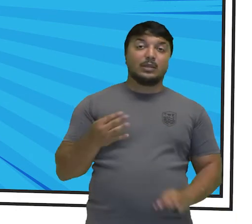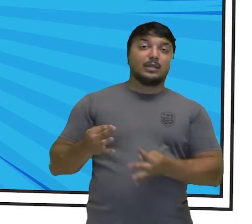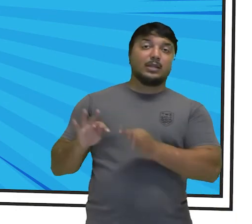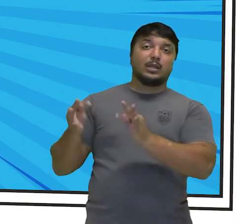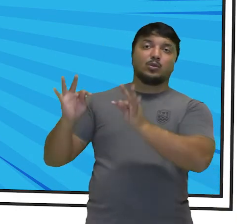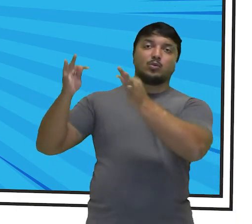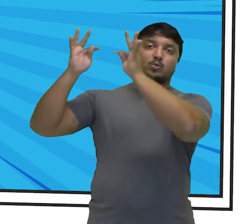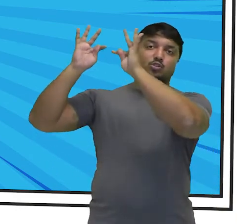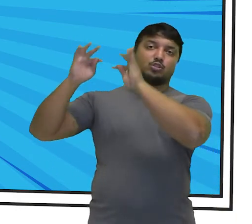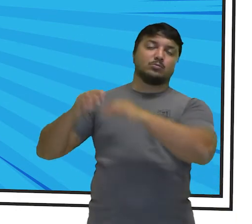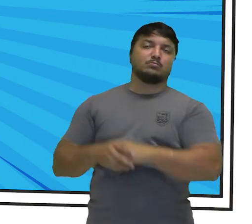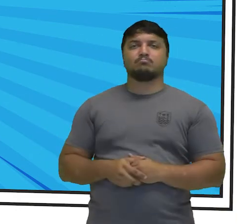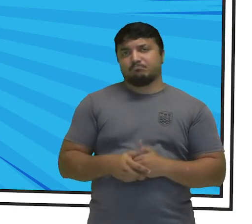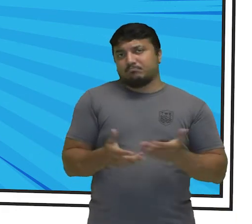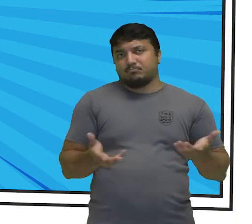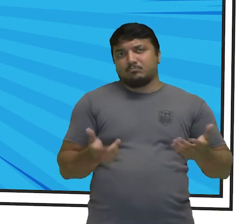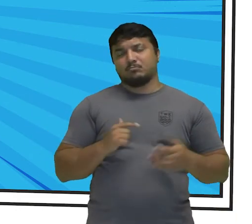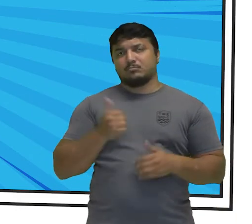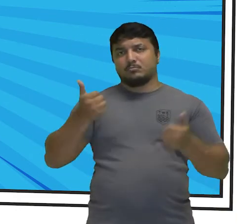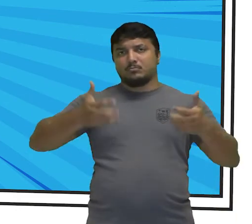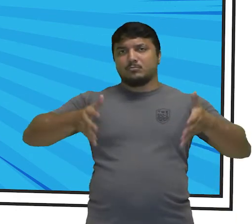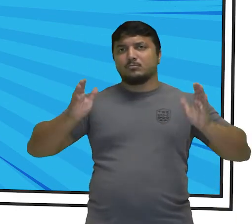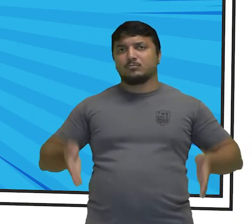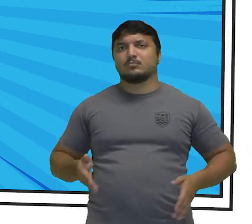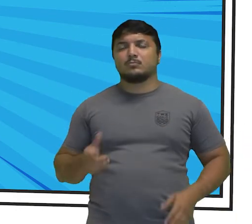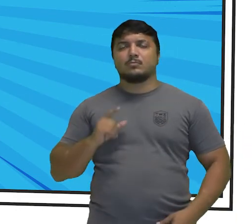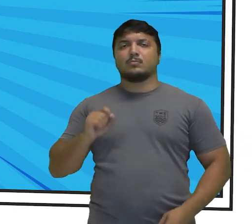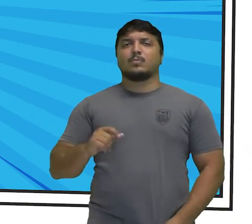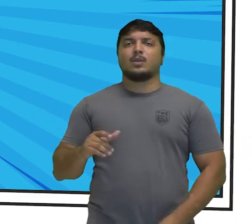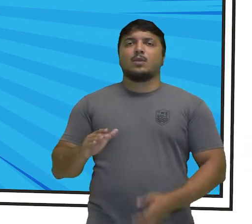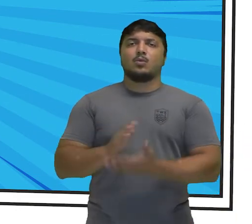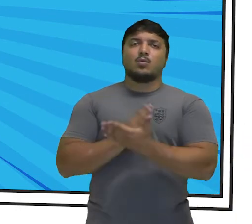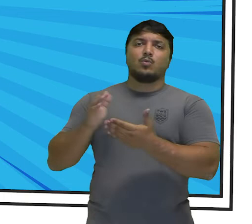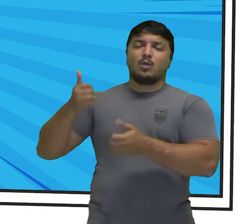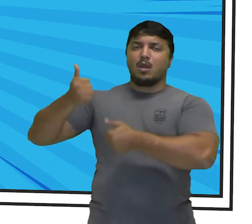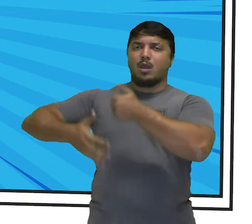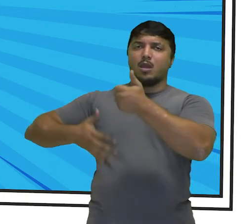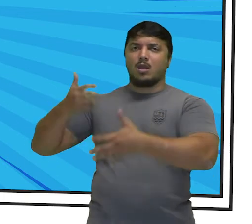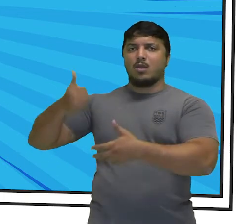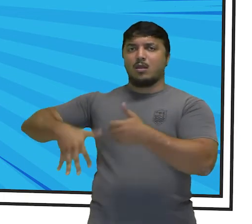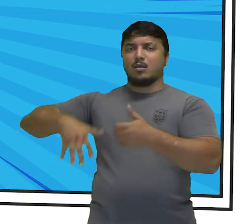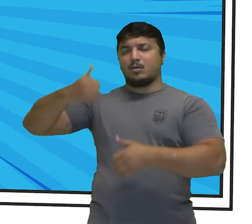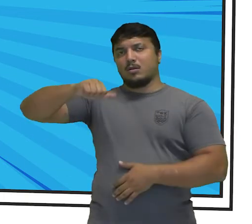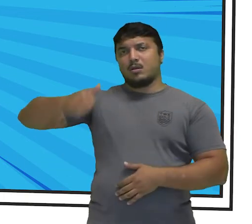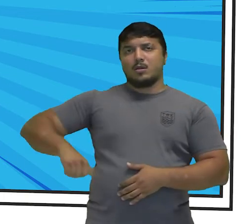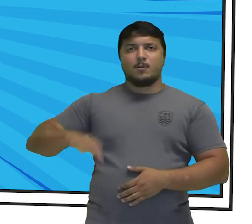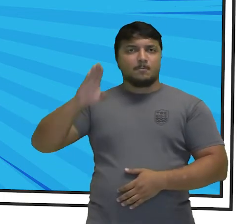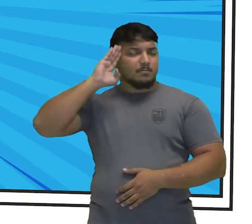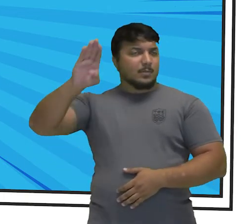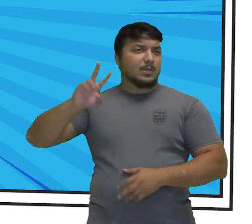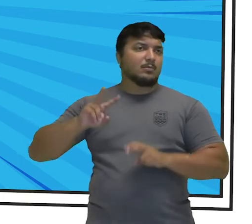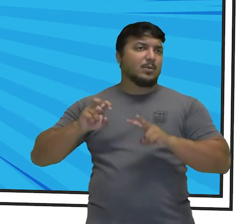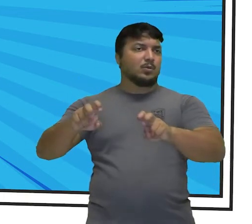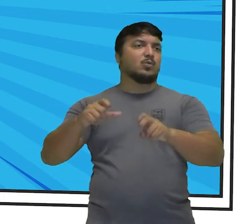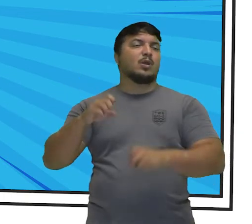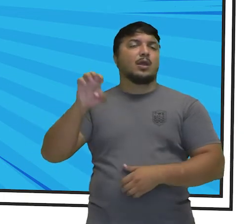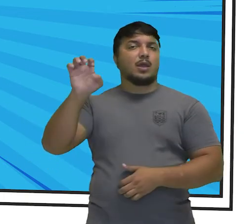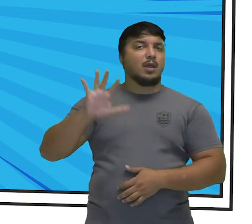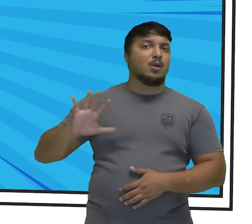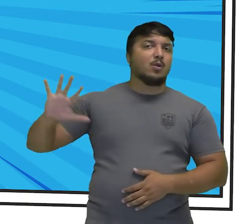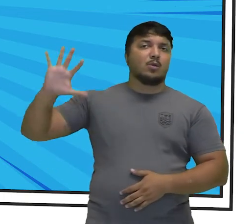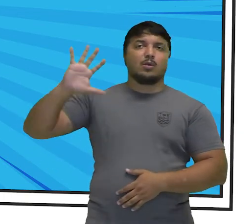tecnologia. Eu disse há poucos instantes, fazendo algumas avaliações sobre os nossos temas principais, que a Europa